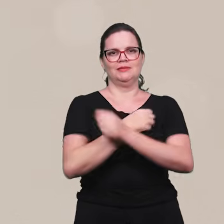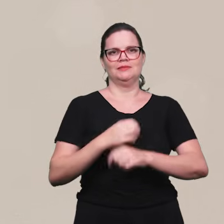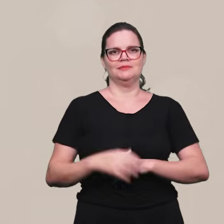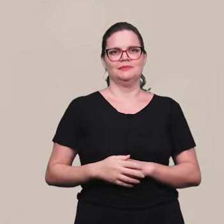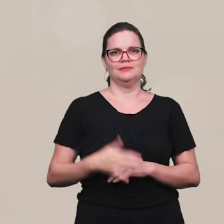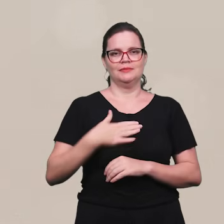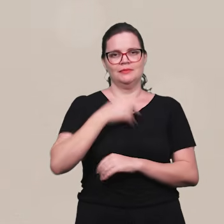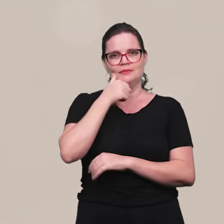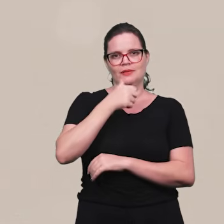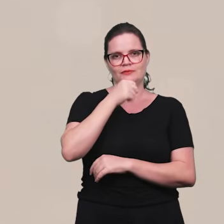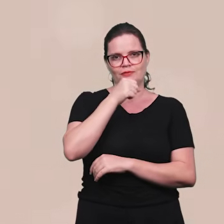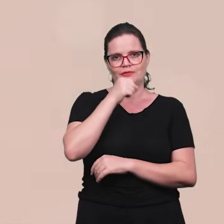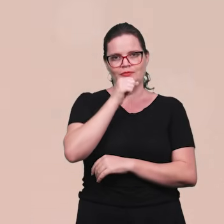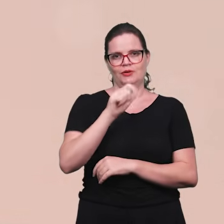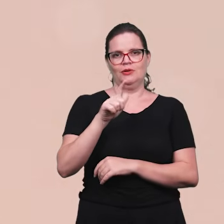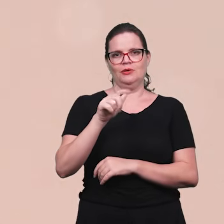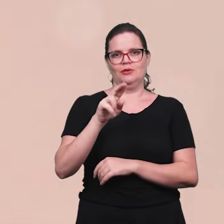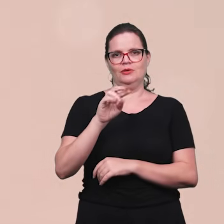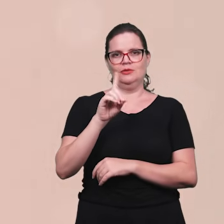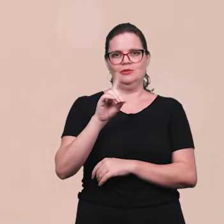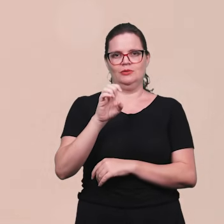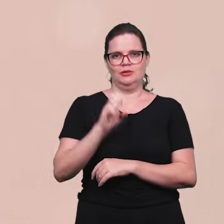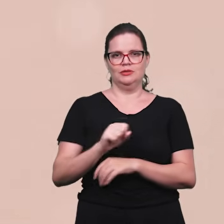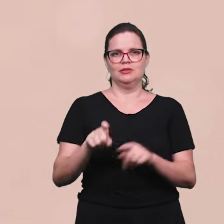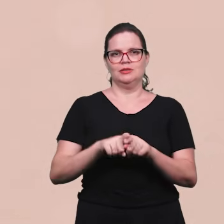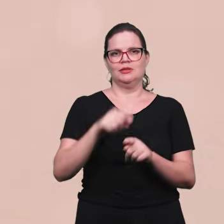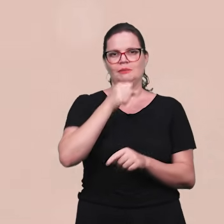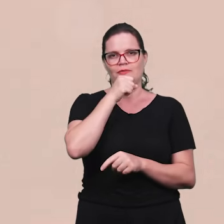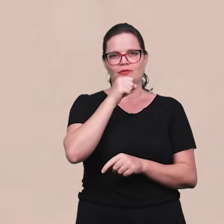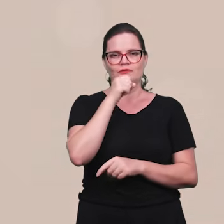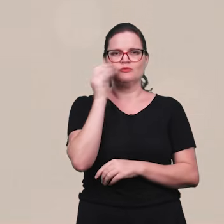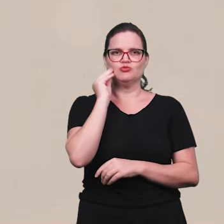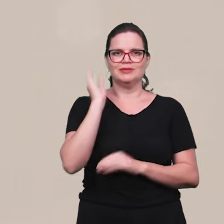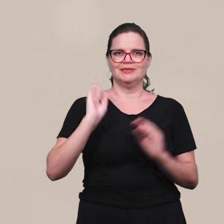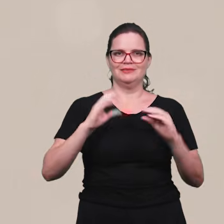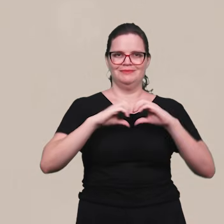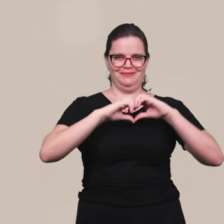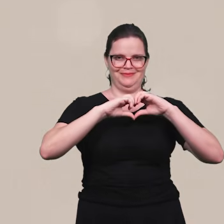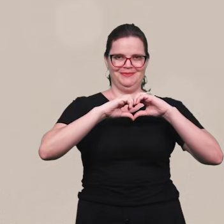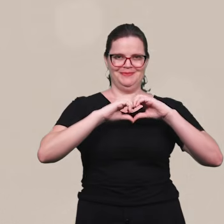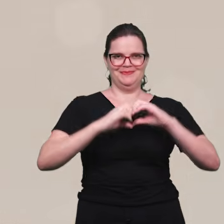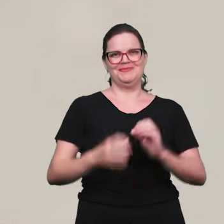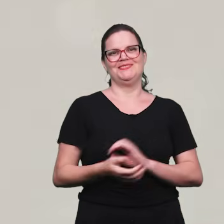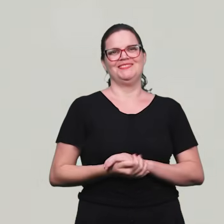abraço para a vovó Luz, fiz o vovô Rani e a vovó Fazenda.